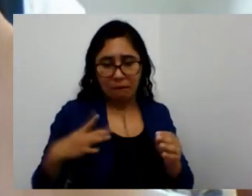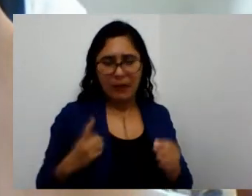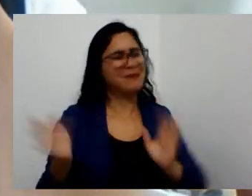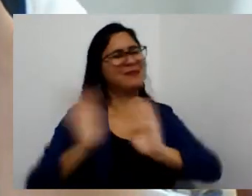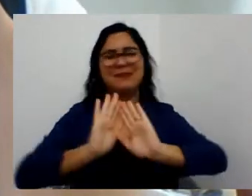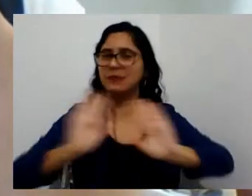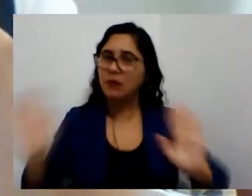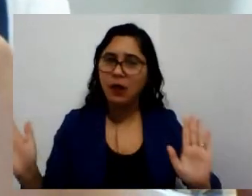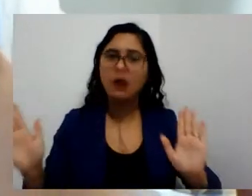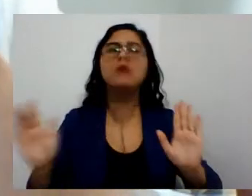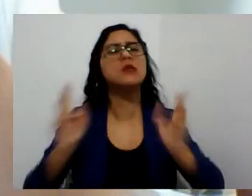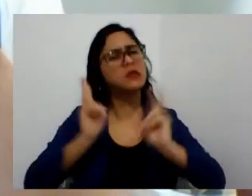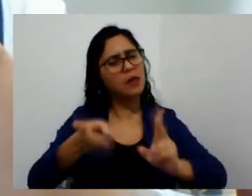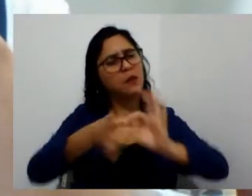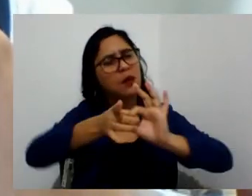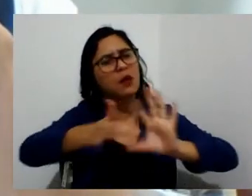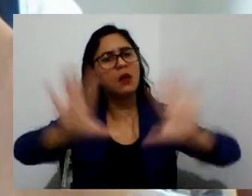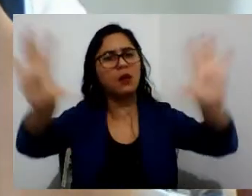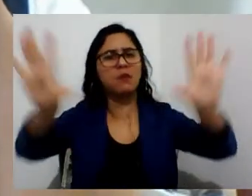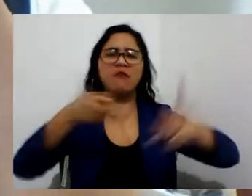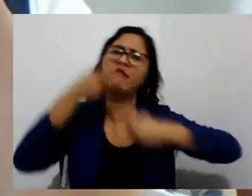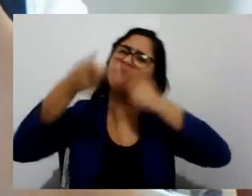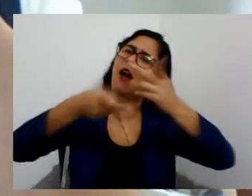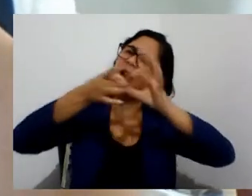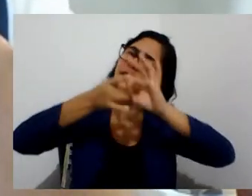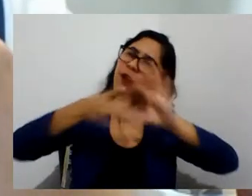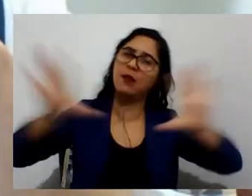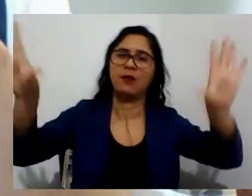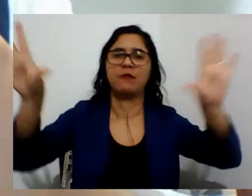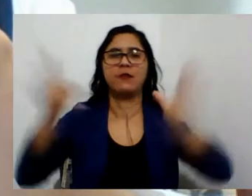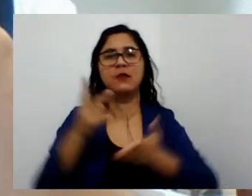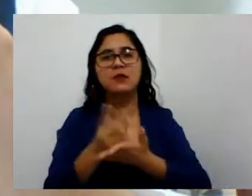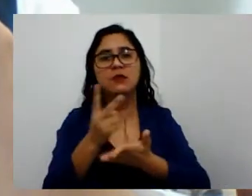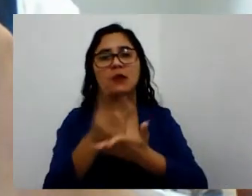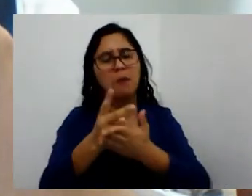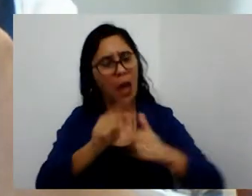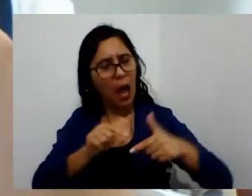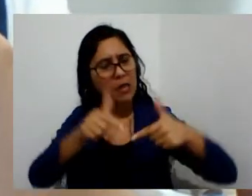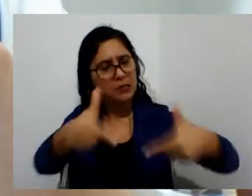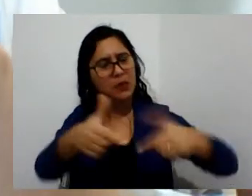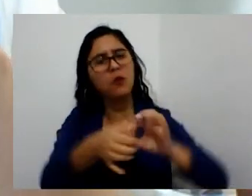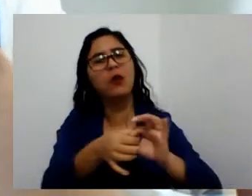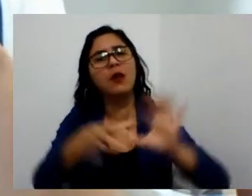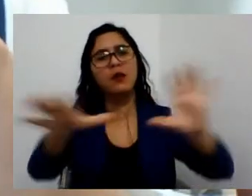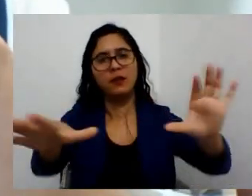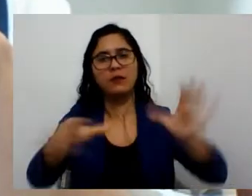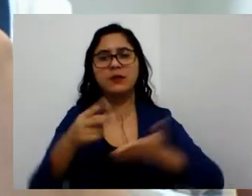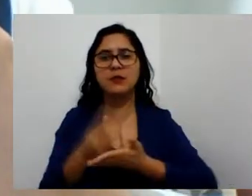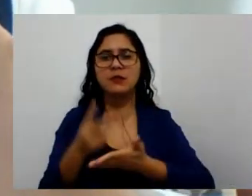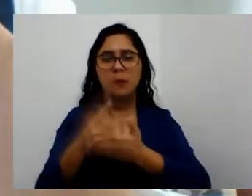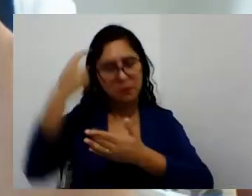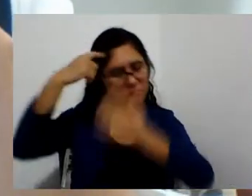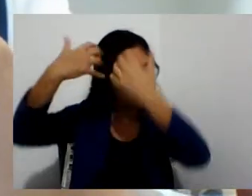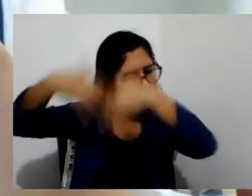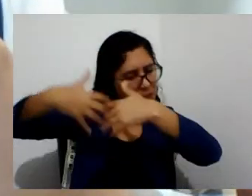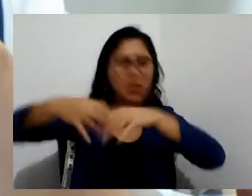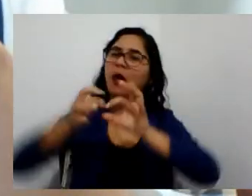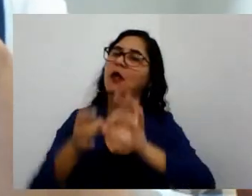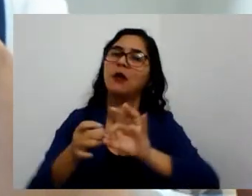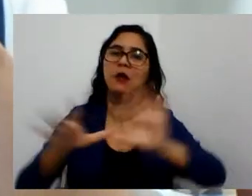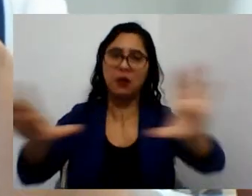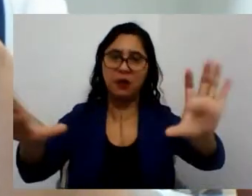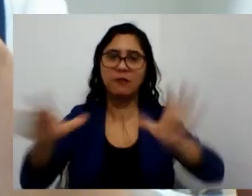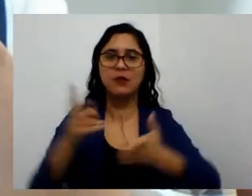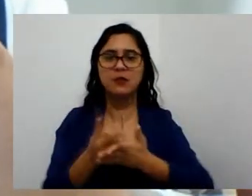com liberdade para falas, com liberdade para ação, com liberdade para pensar e com liberdade